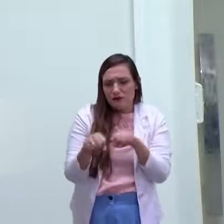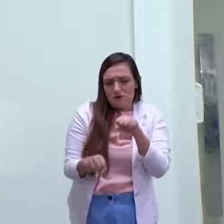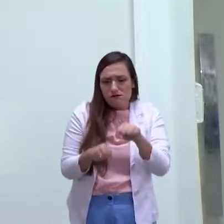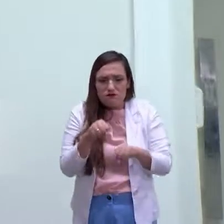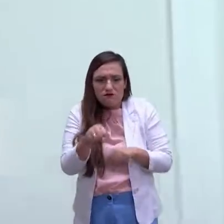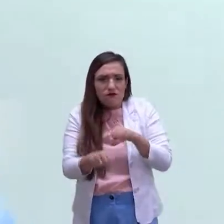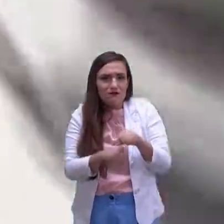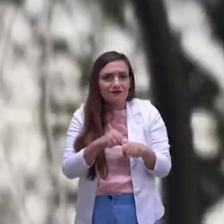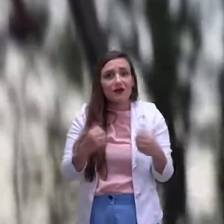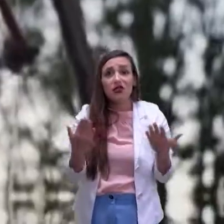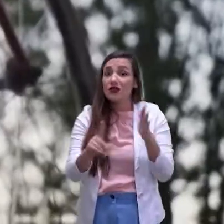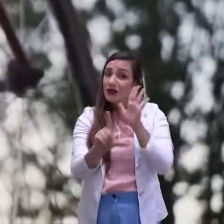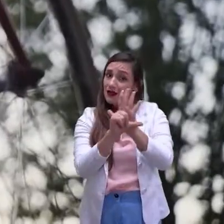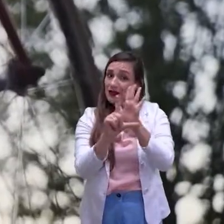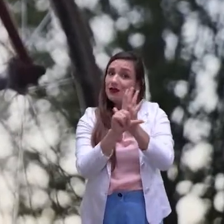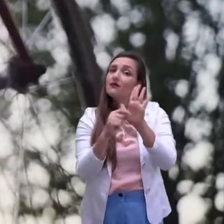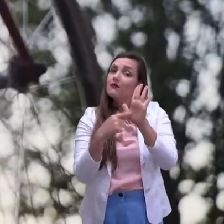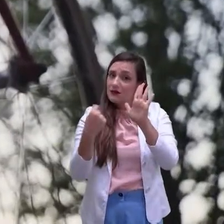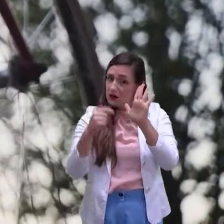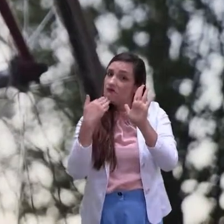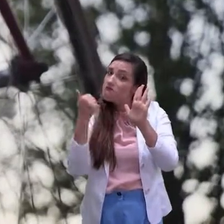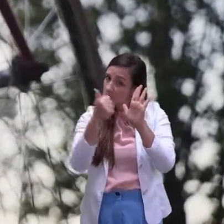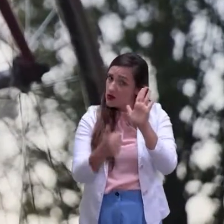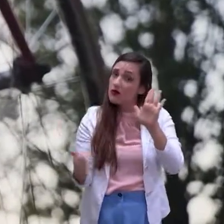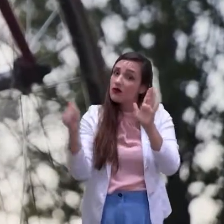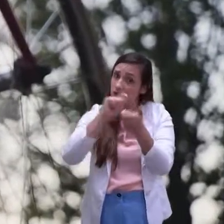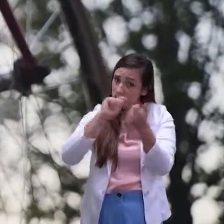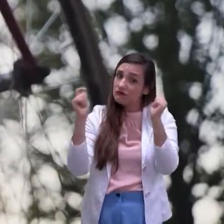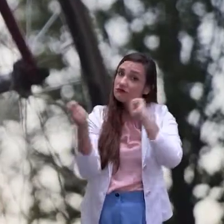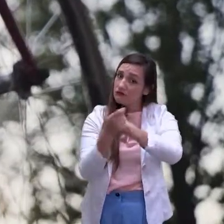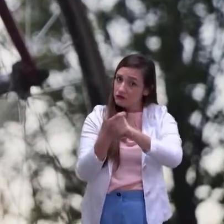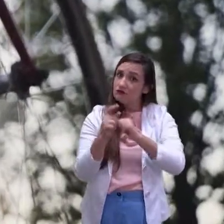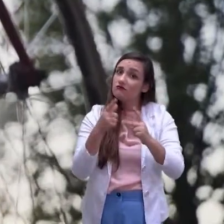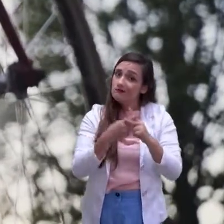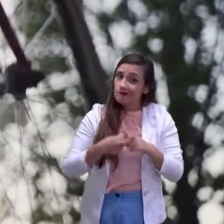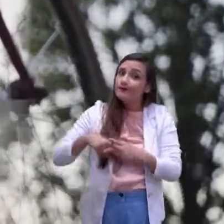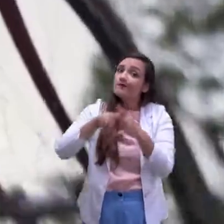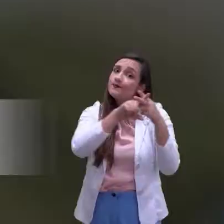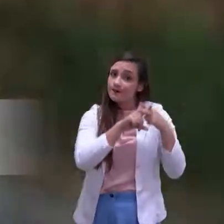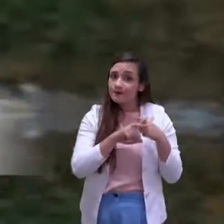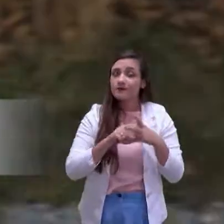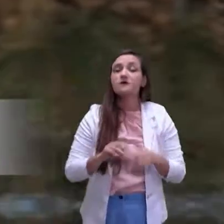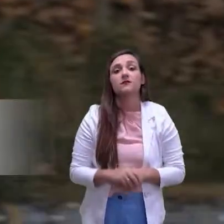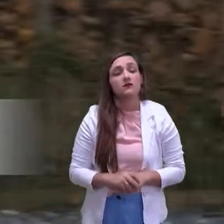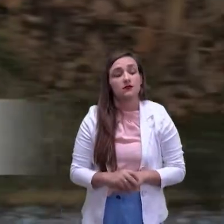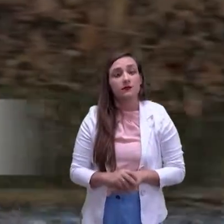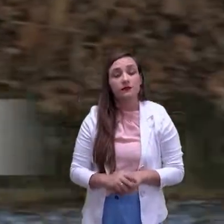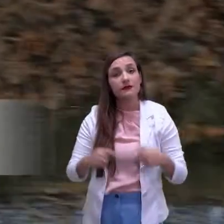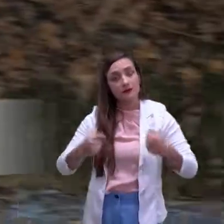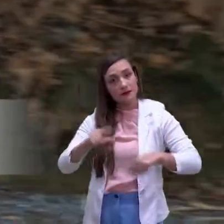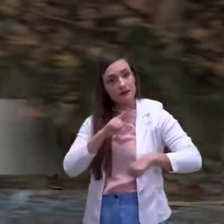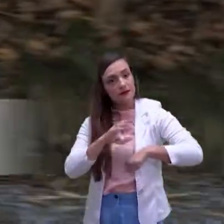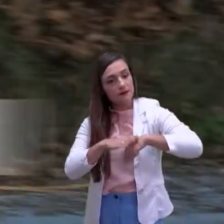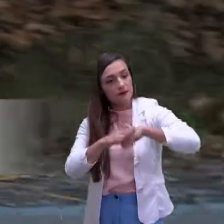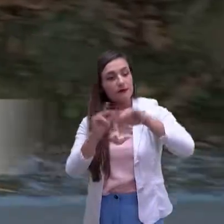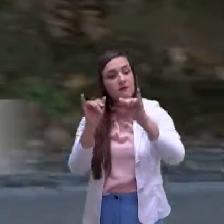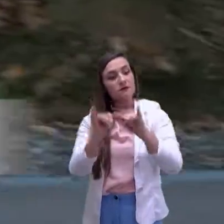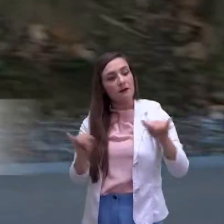novas bicicletas, e a legislação também precisa ser reformulada com